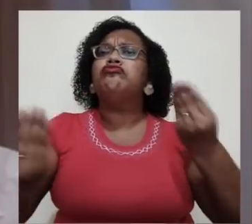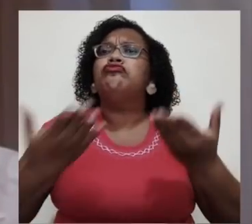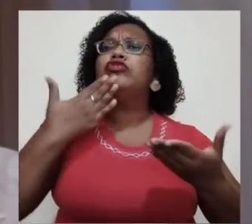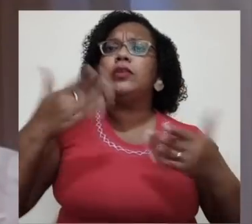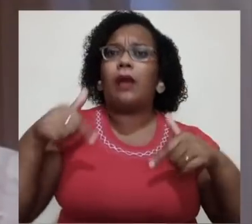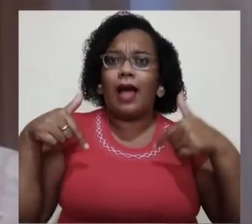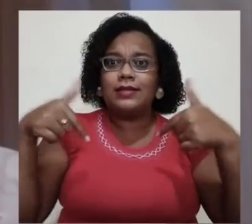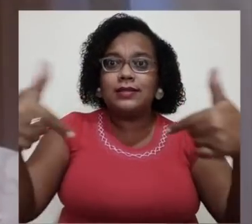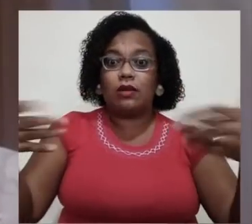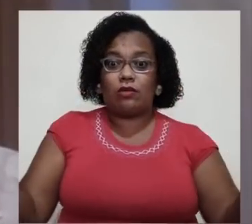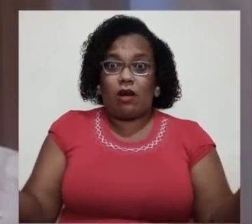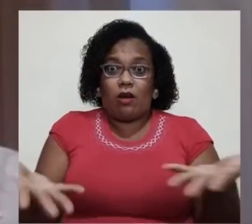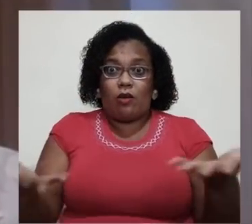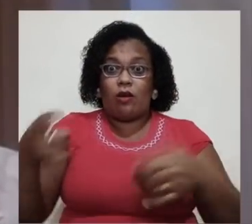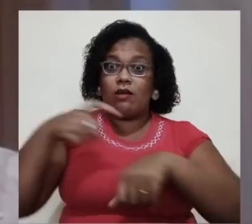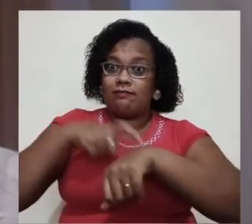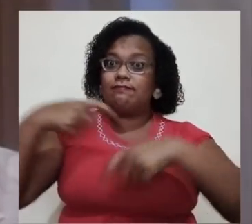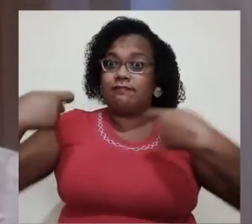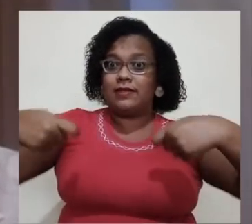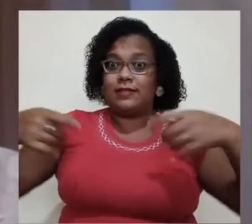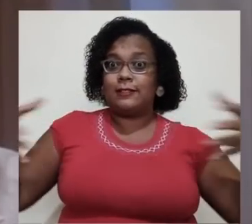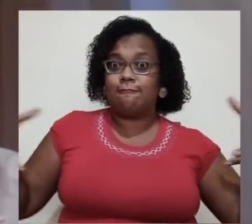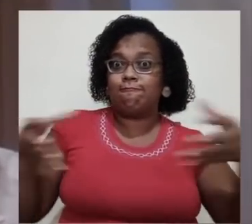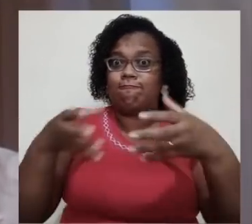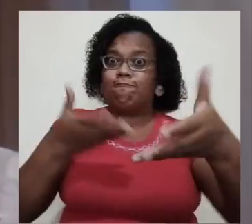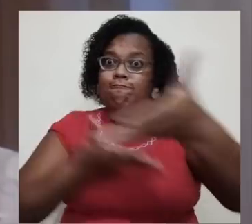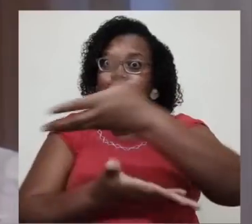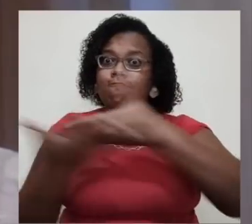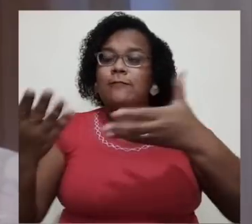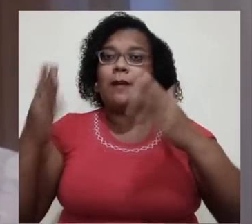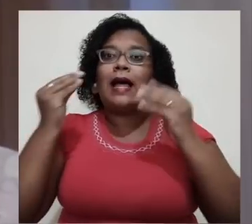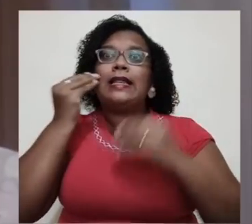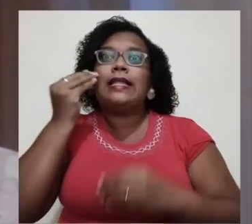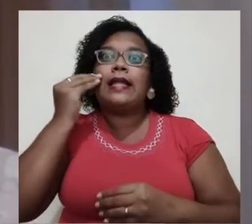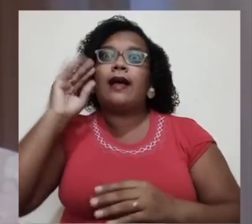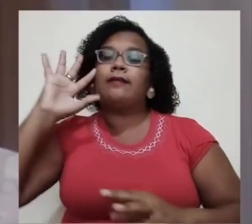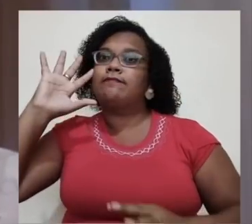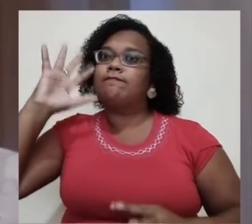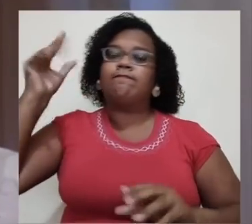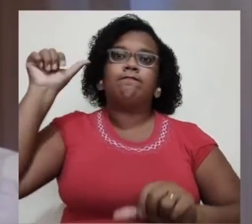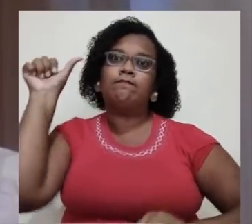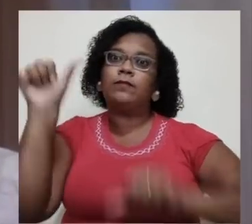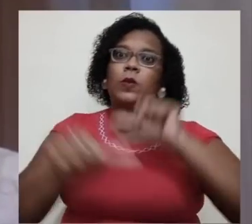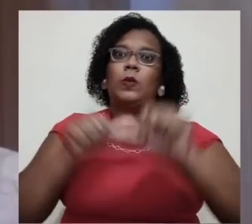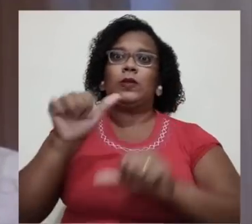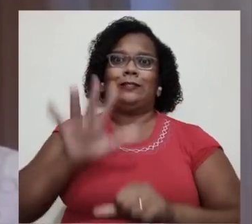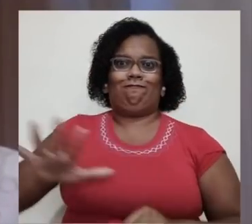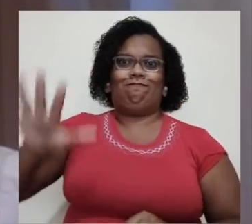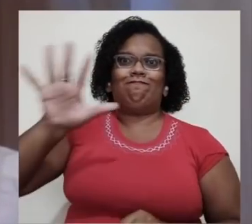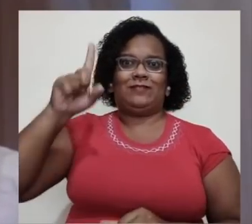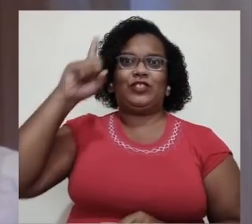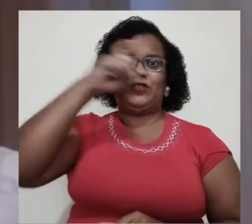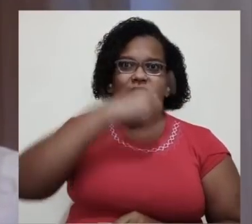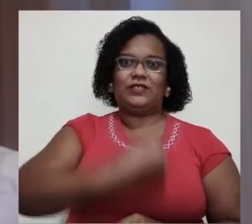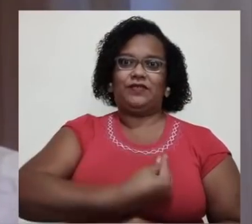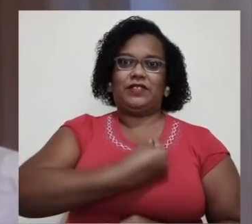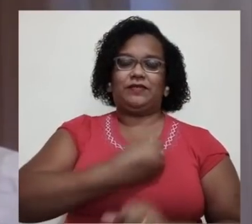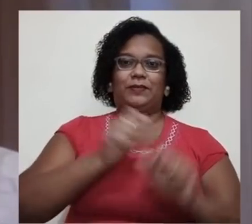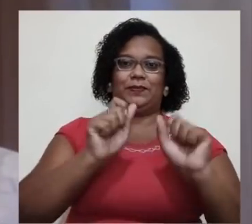tentar reverter esse quadro complicado e difícil que estamos vivendo. Vou compartilhar uma tela com